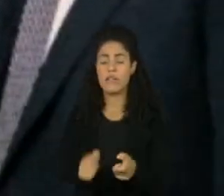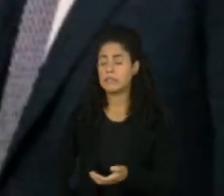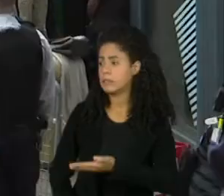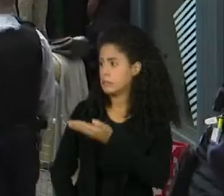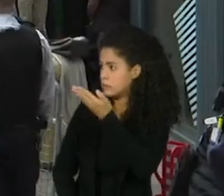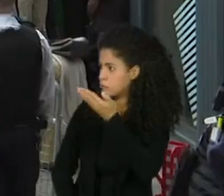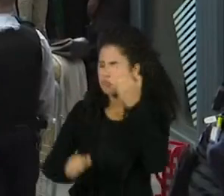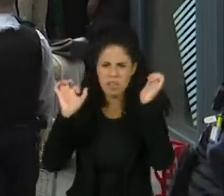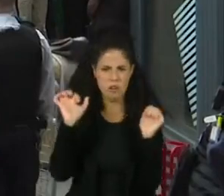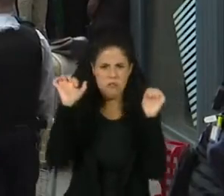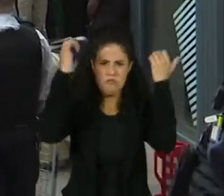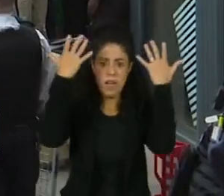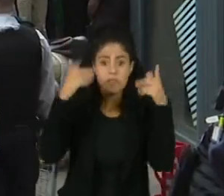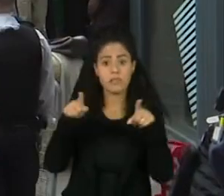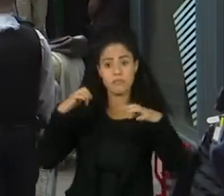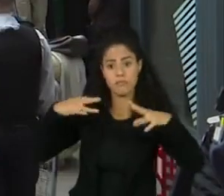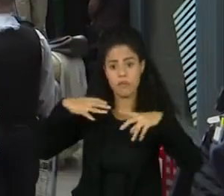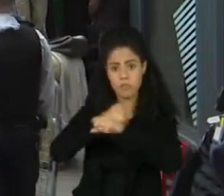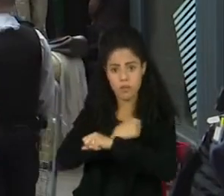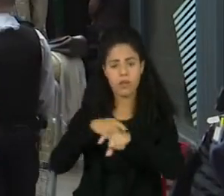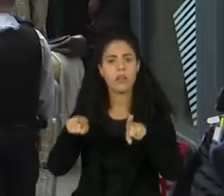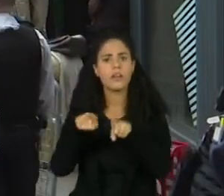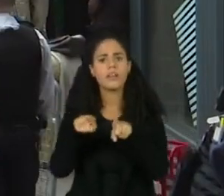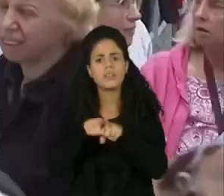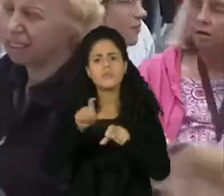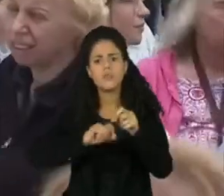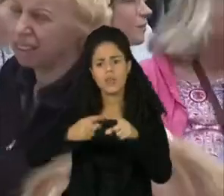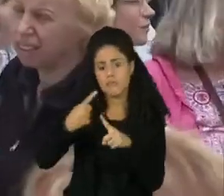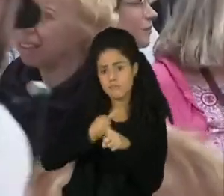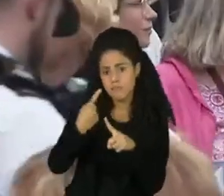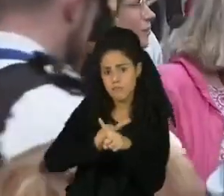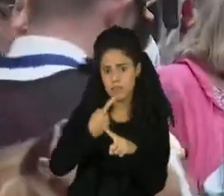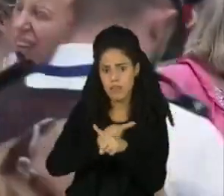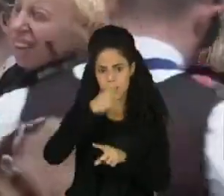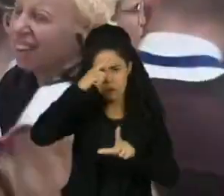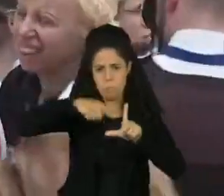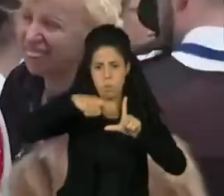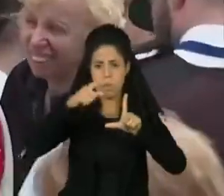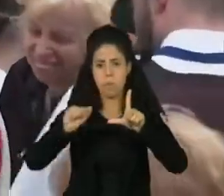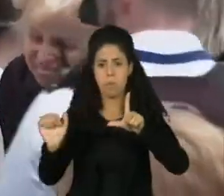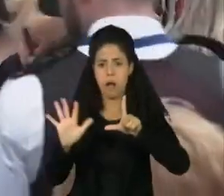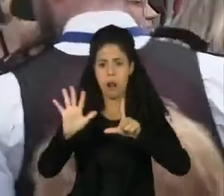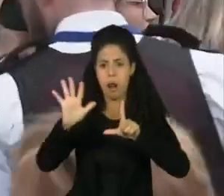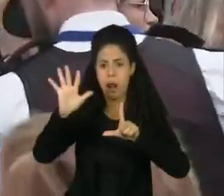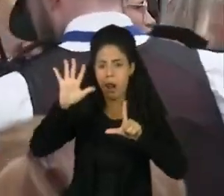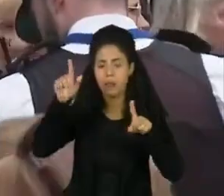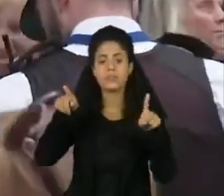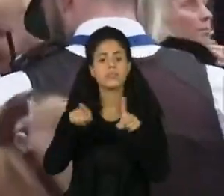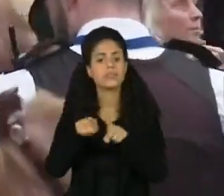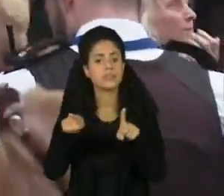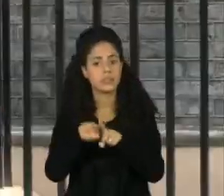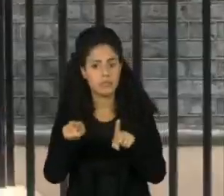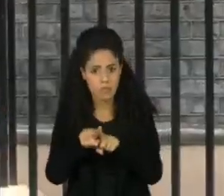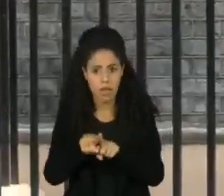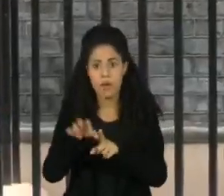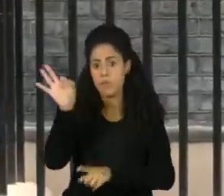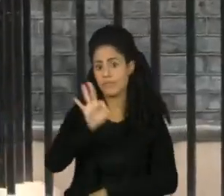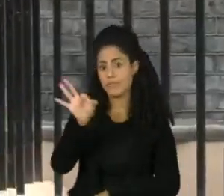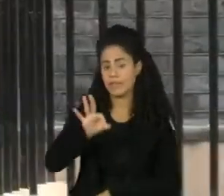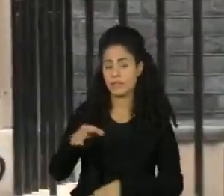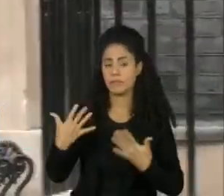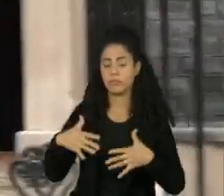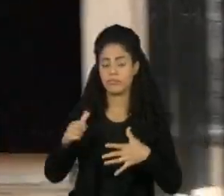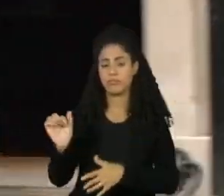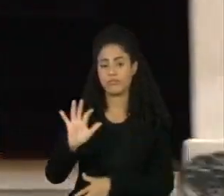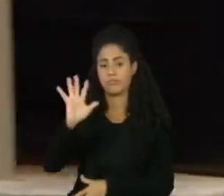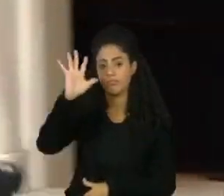das festas, ele também enfrenta o descontentamento dos britânicos com a inflação, que atingiu os piores índices em 40 anos. A votação será